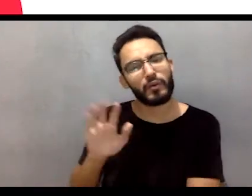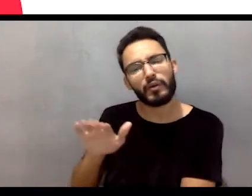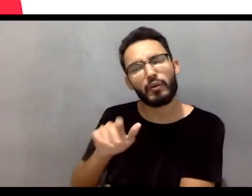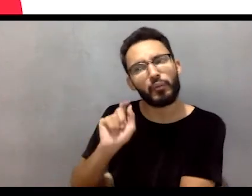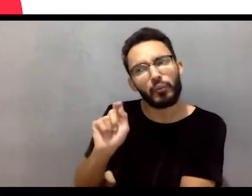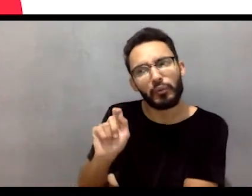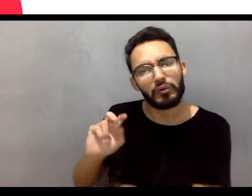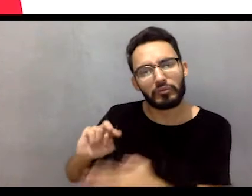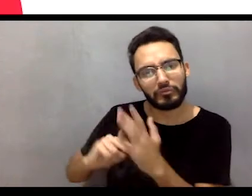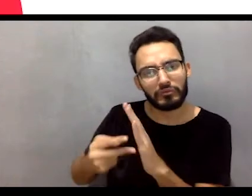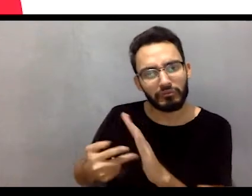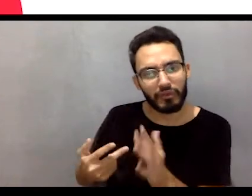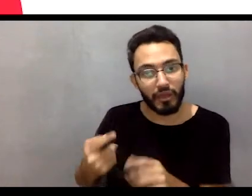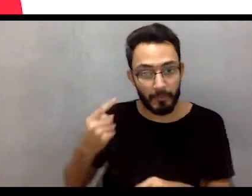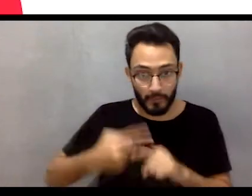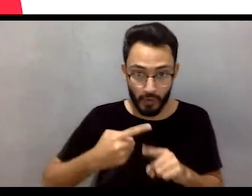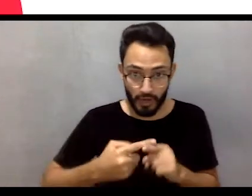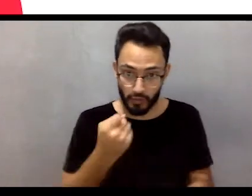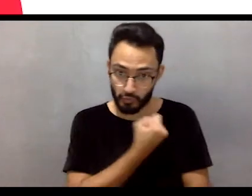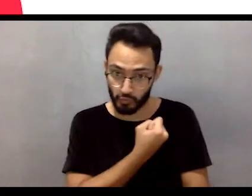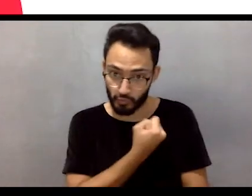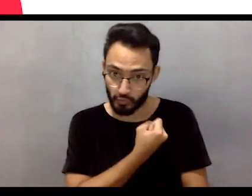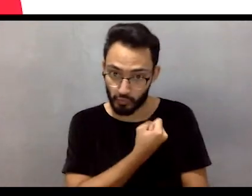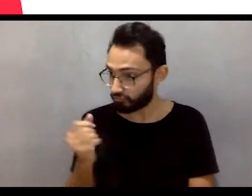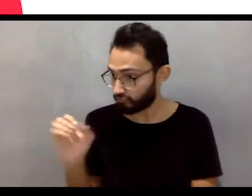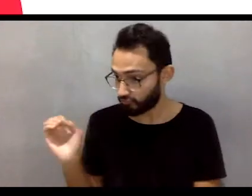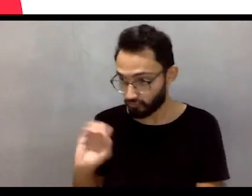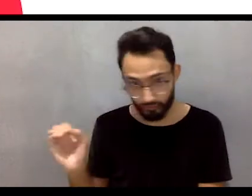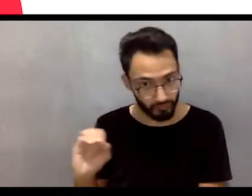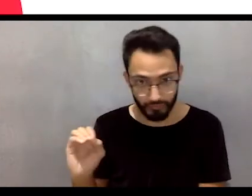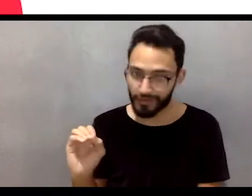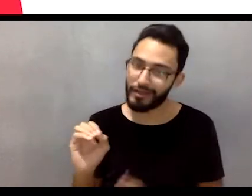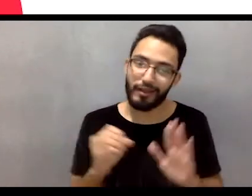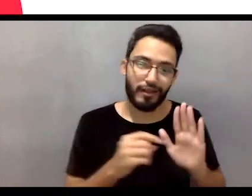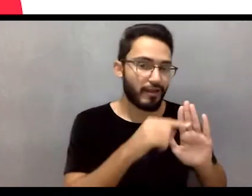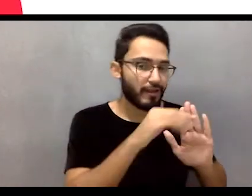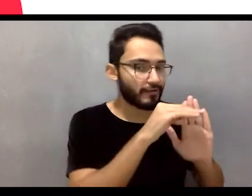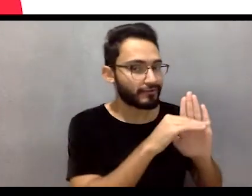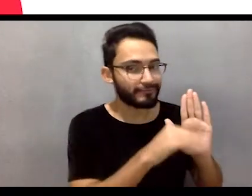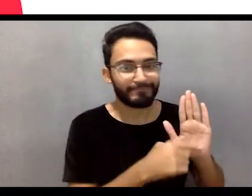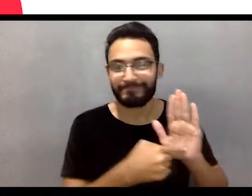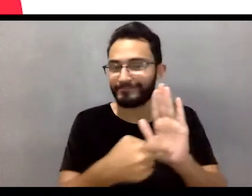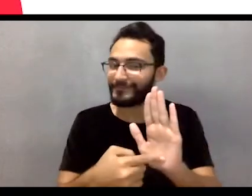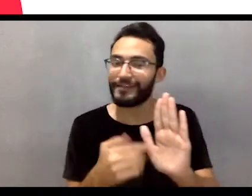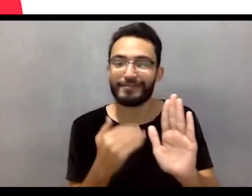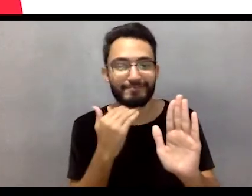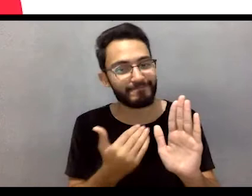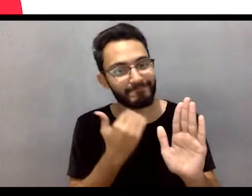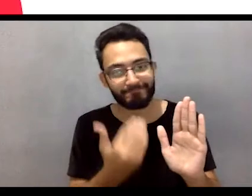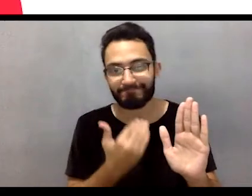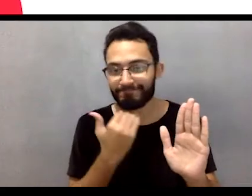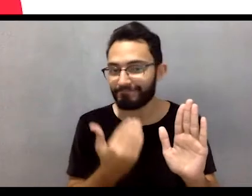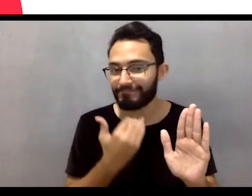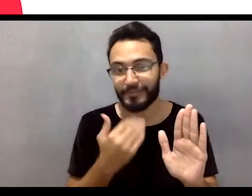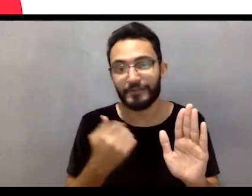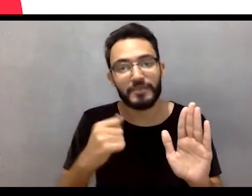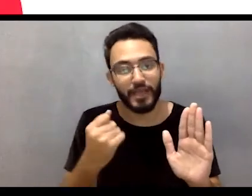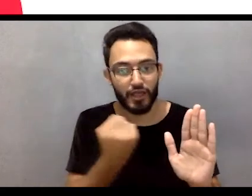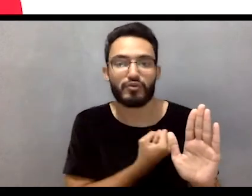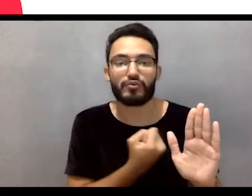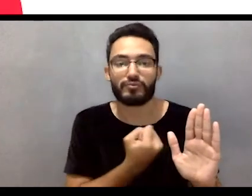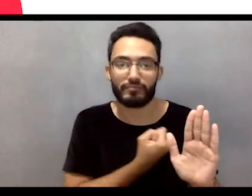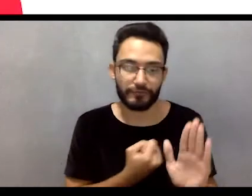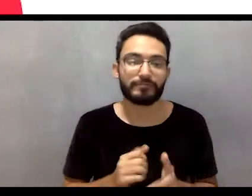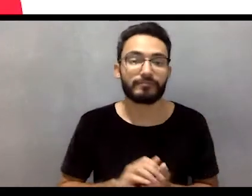isso? Se não tem um número, não é um key result, não serve, tá bom? Então,